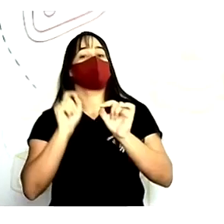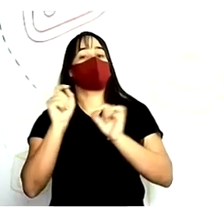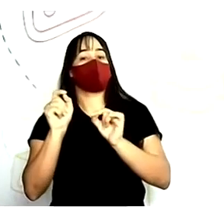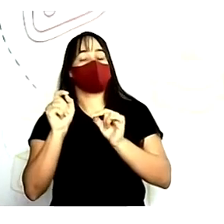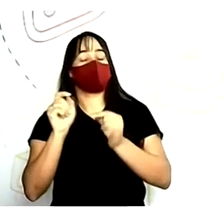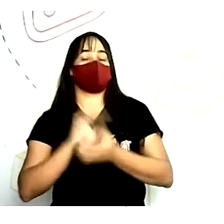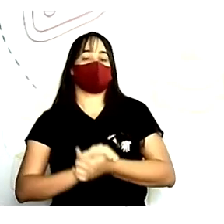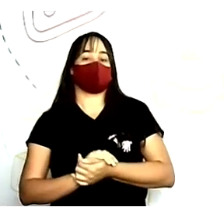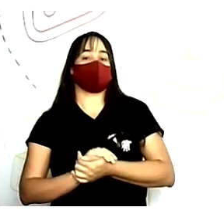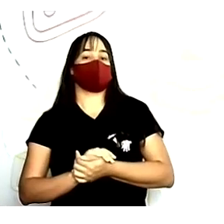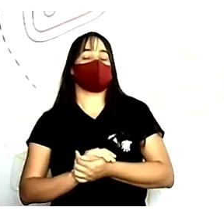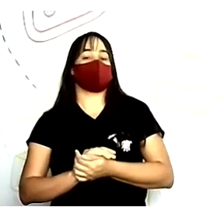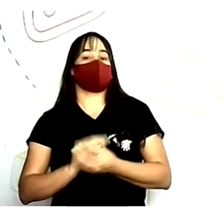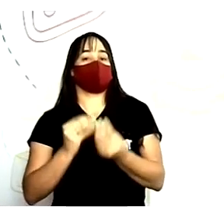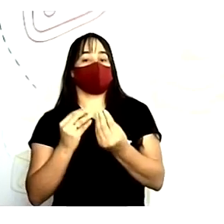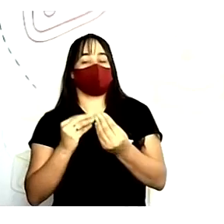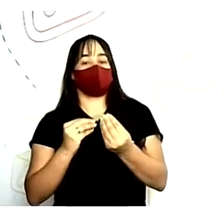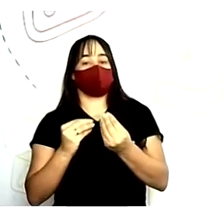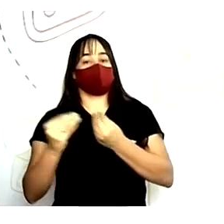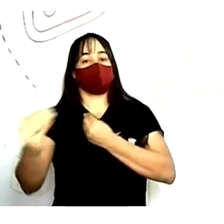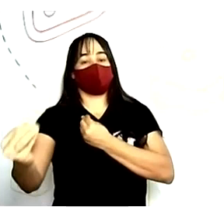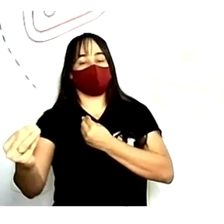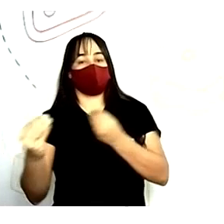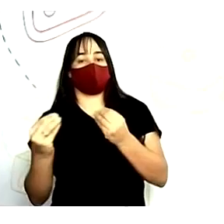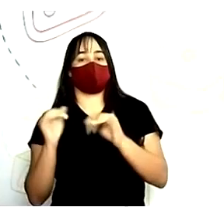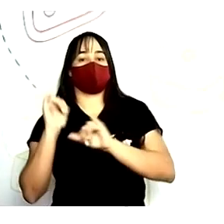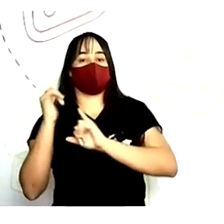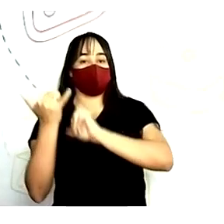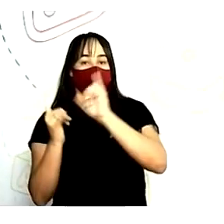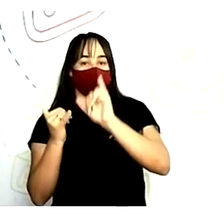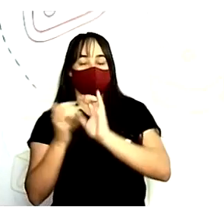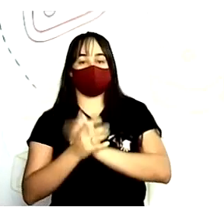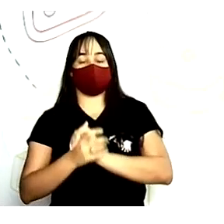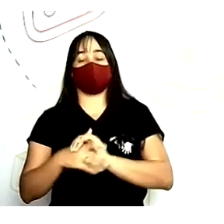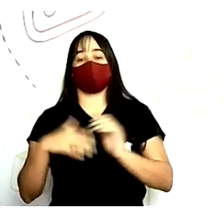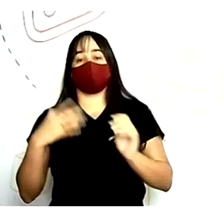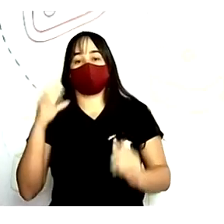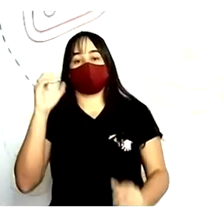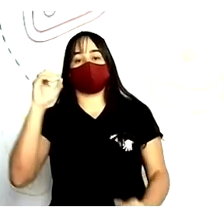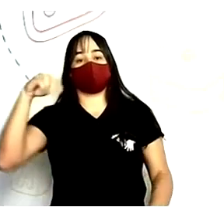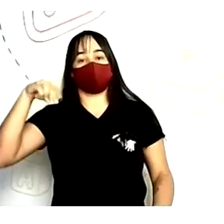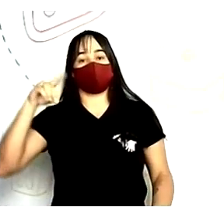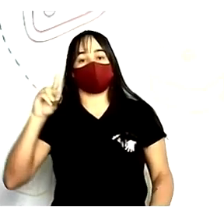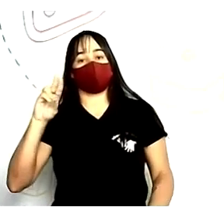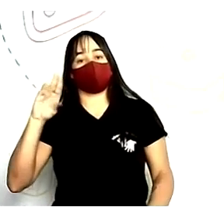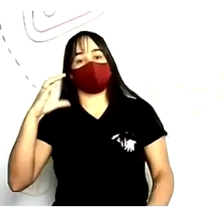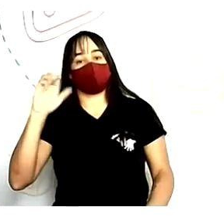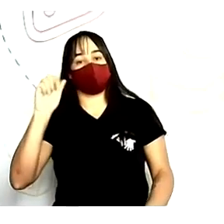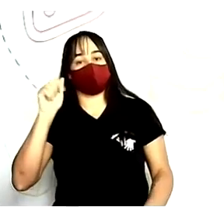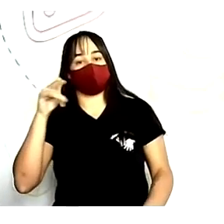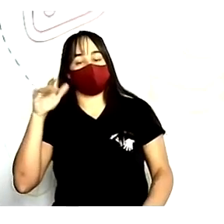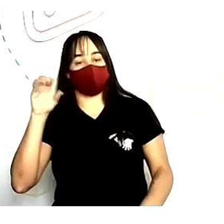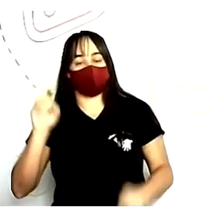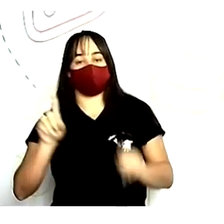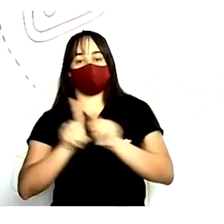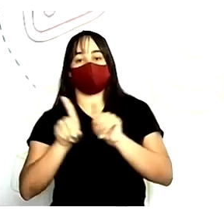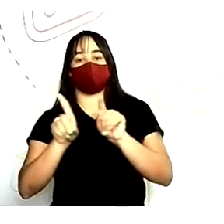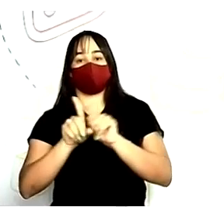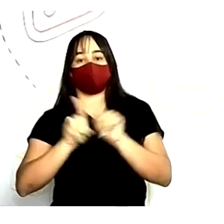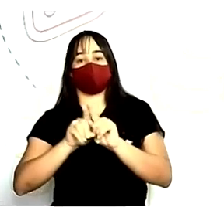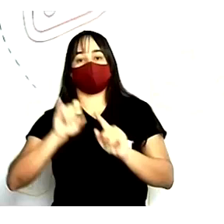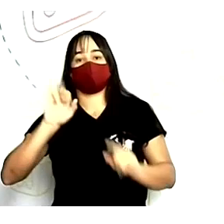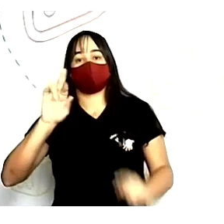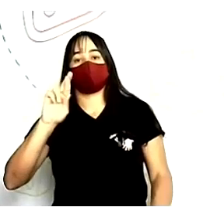energia e a sua transferência pode ocorrer de três maneiras: condução, convecção e